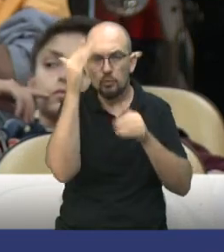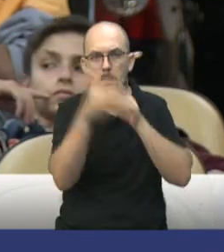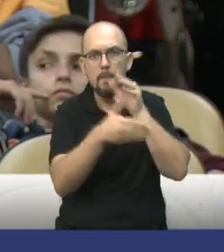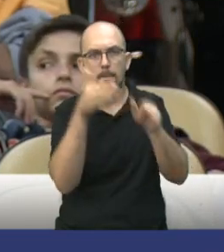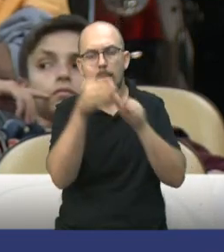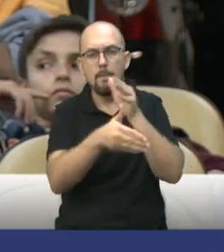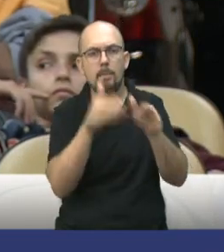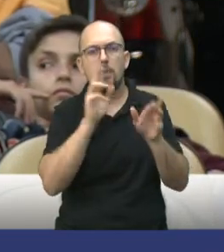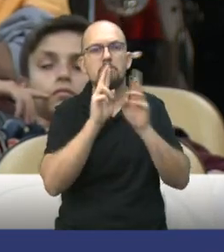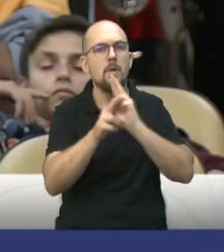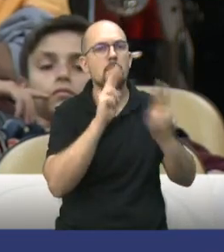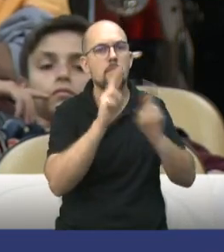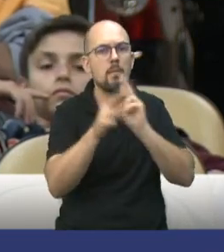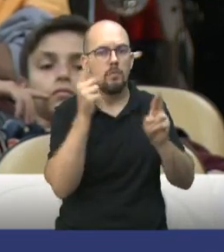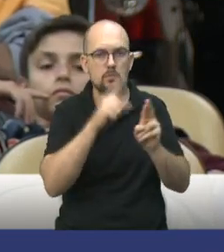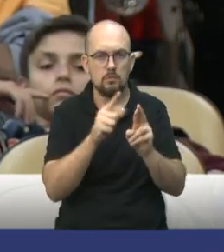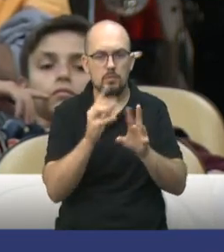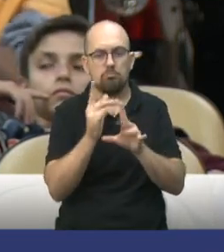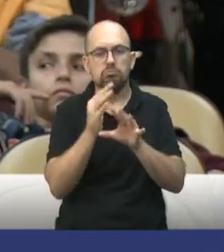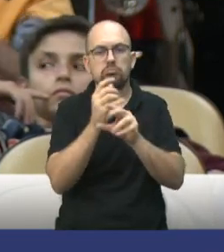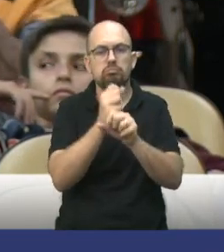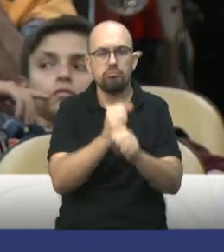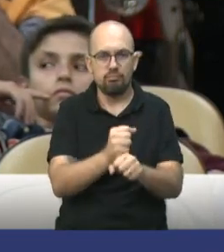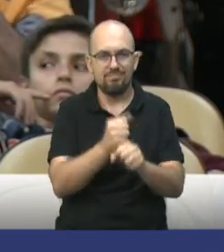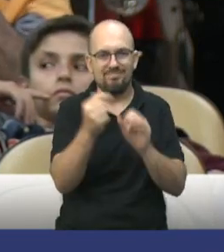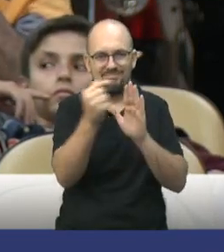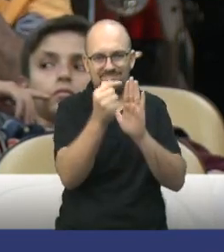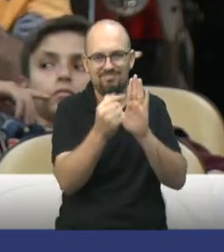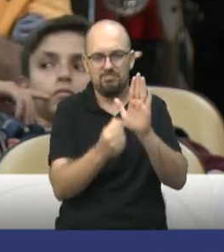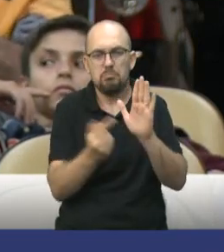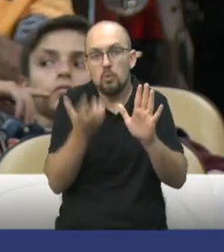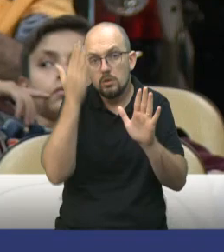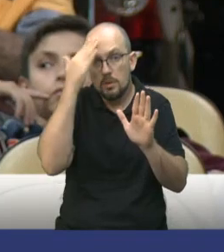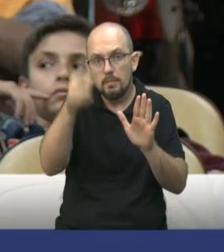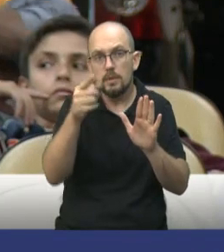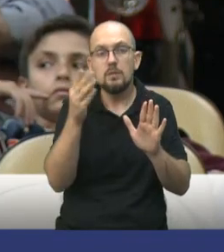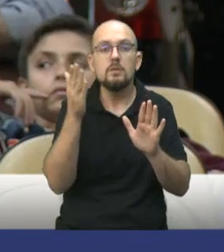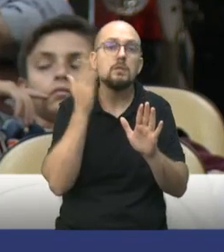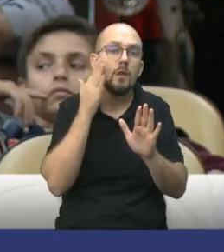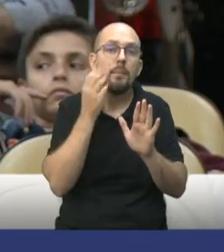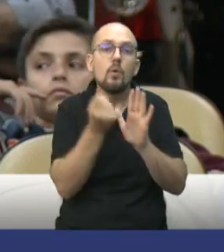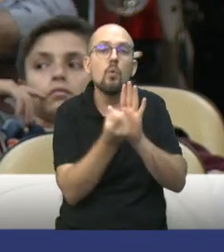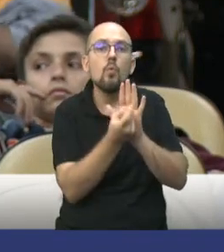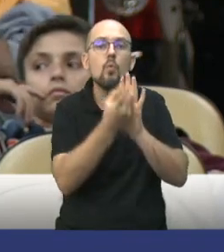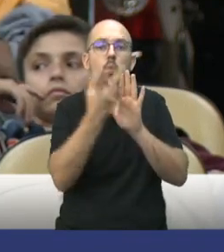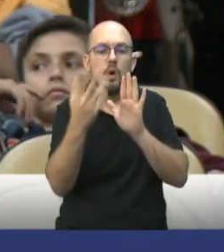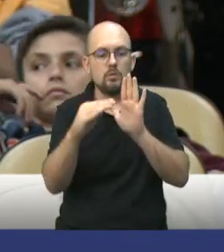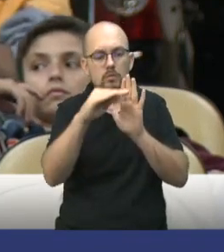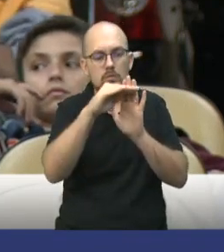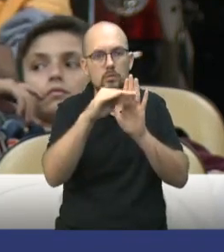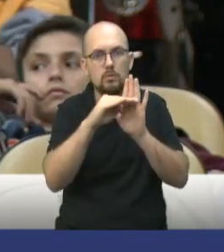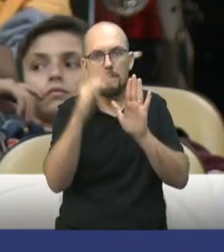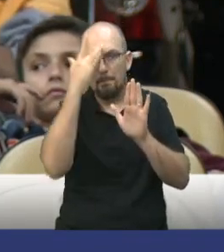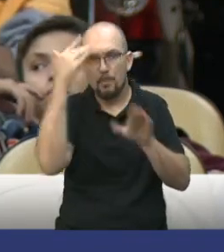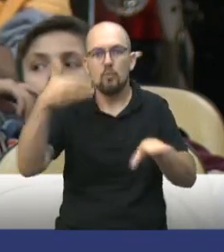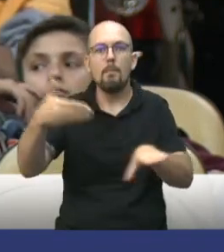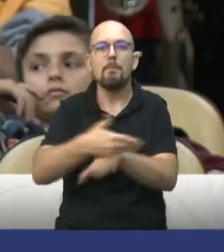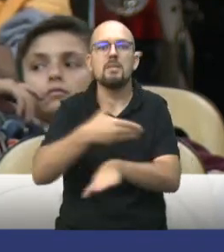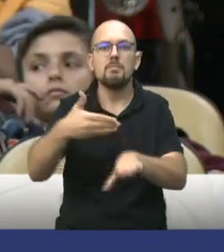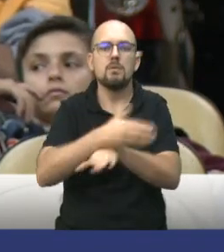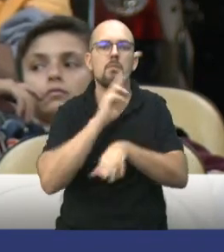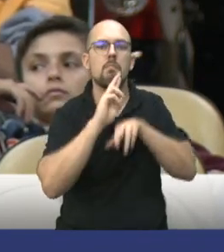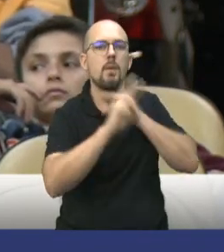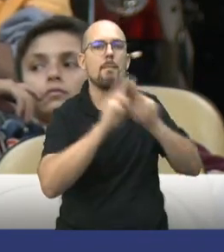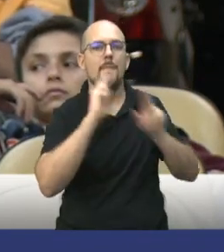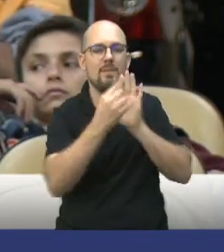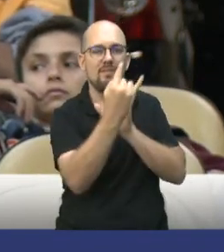levado em consideração os apontamentos que são feitos ali. Então, eu queria saber se o senhor tem os dados de qual o percentual de participação,